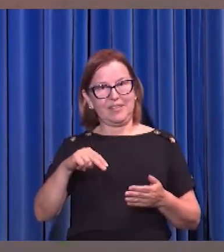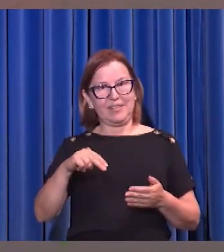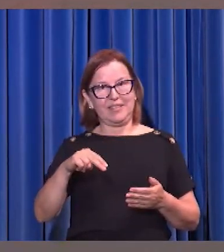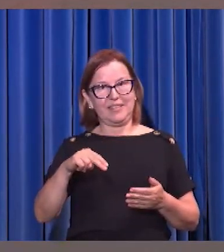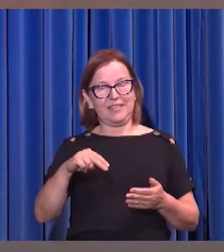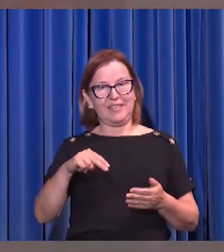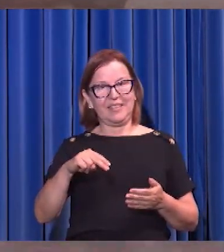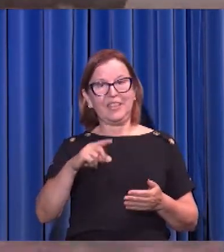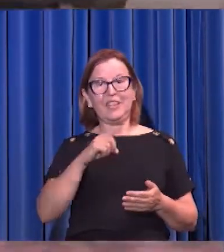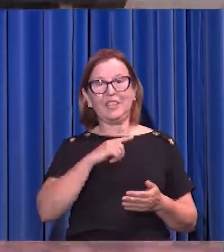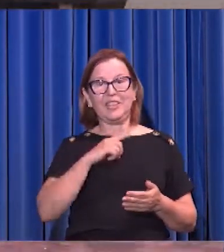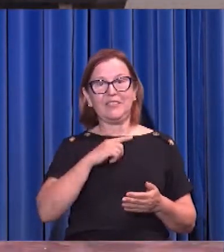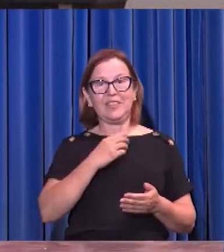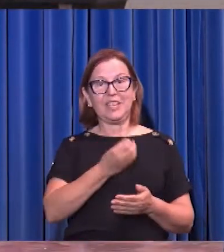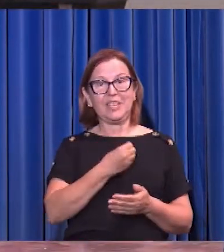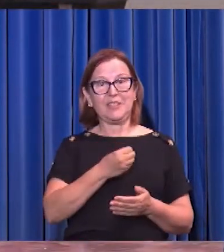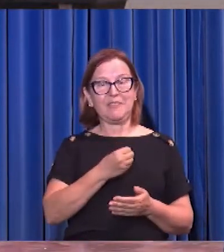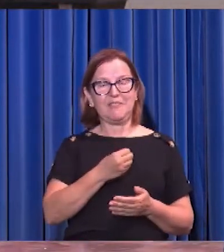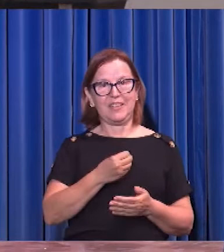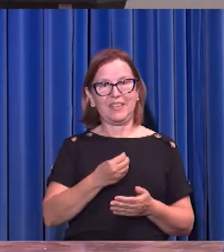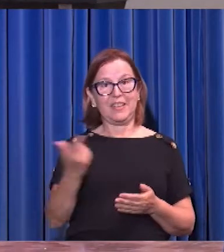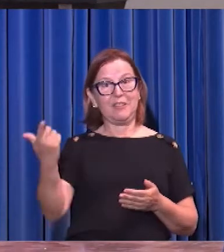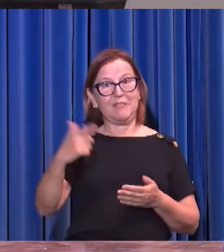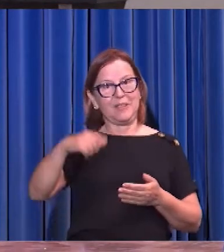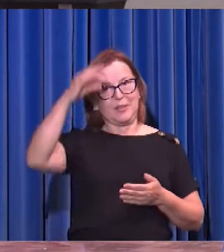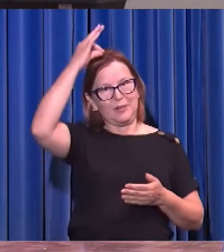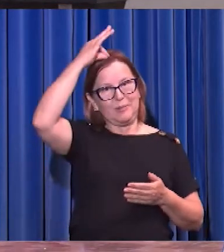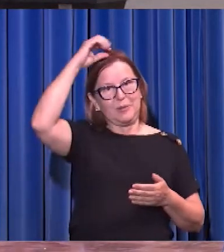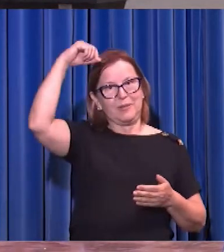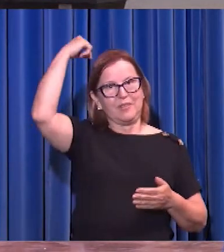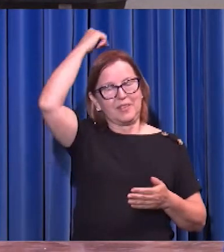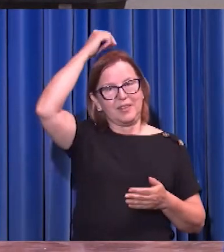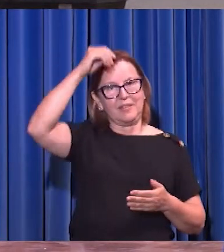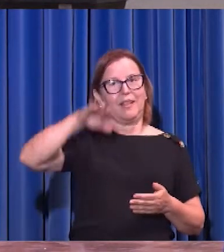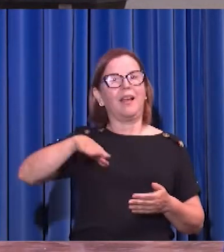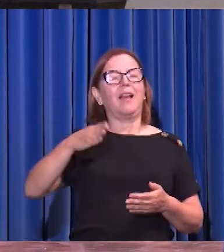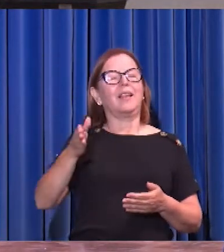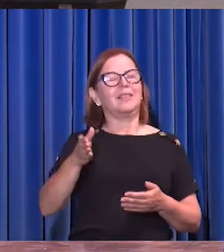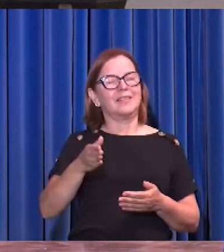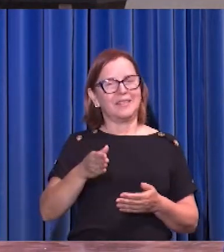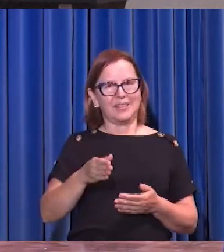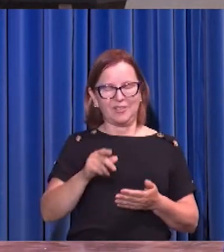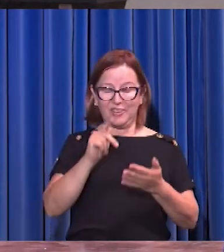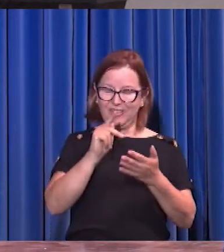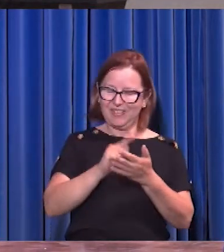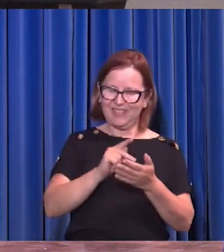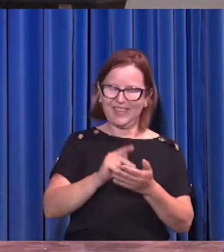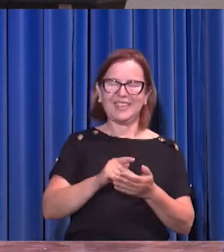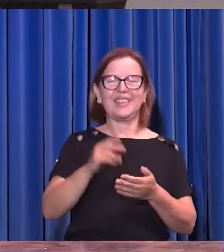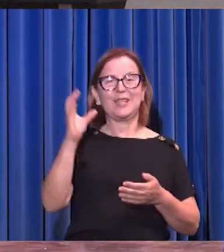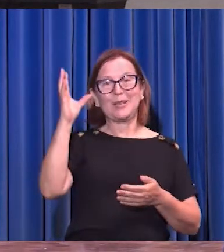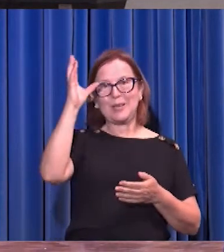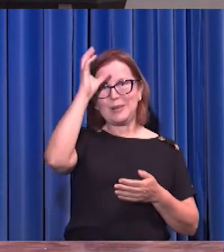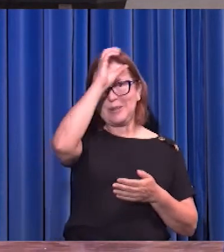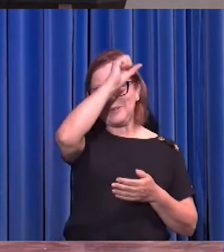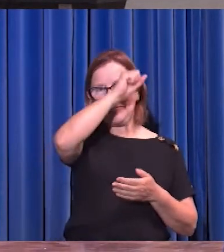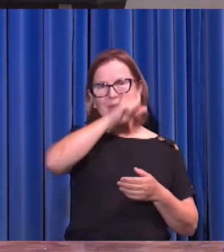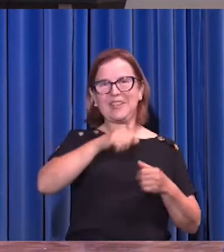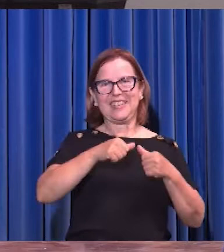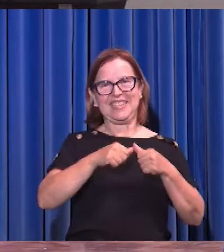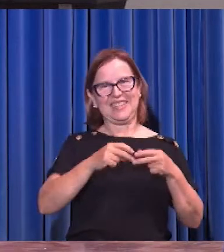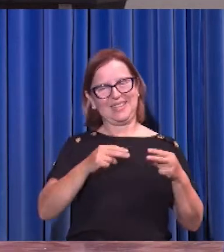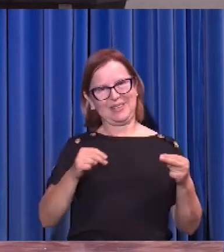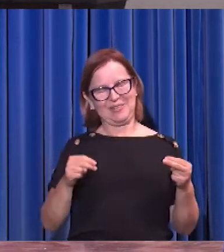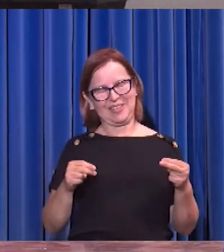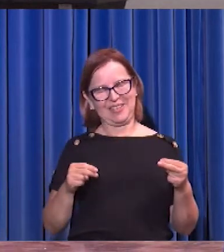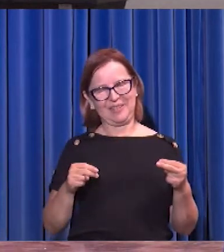alto, a vida do Espírito, então Nicodemos verdadeiramente compreenderia essas coisas, assim